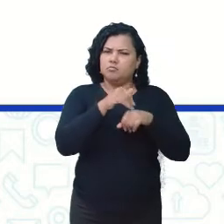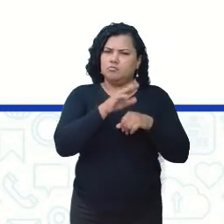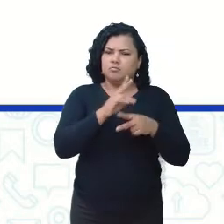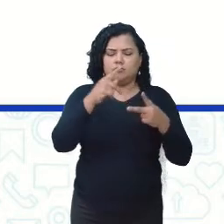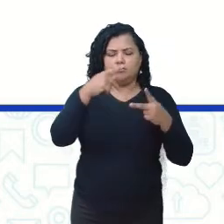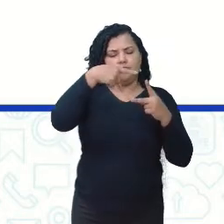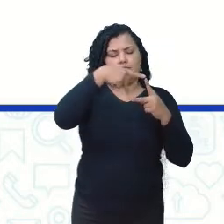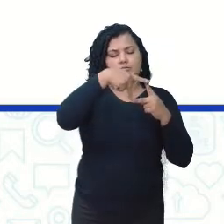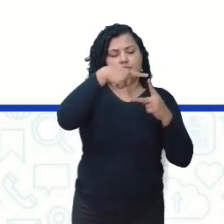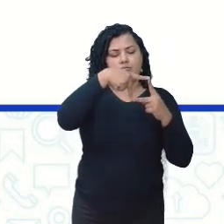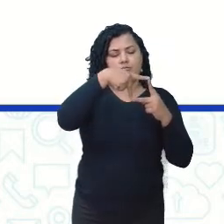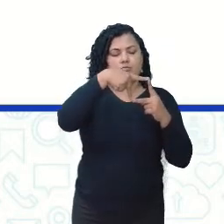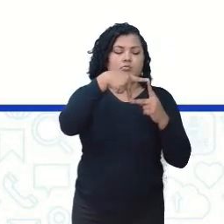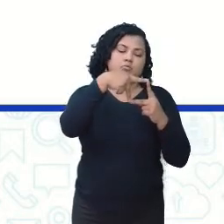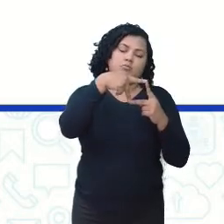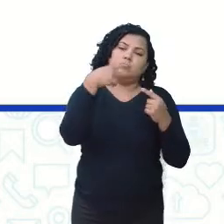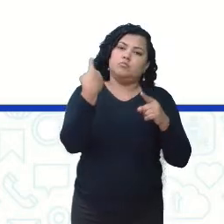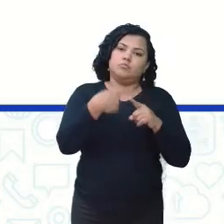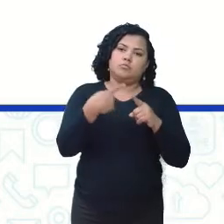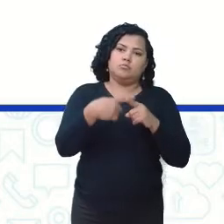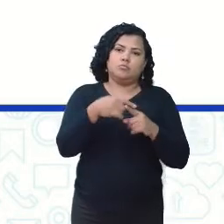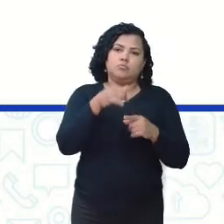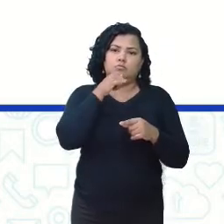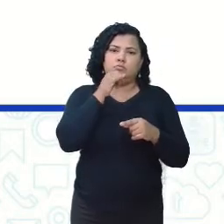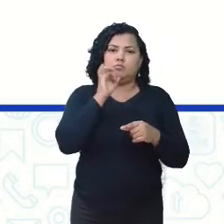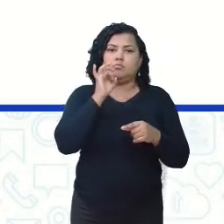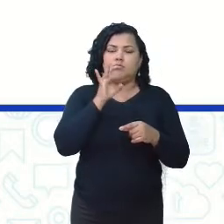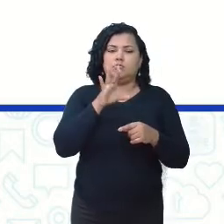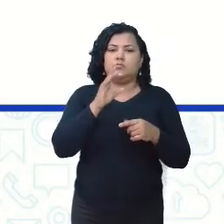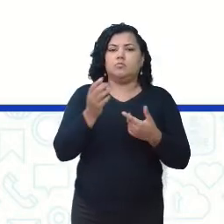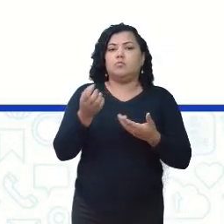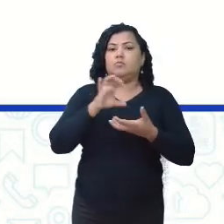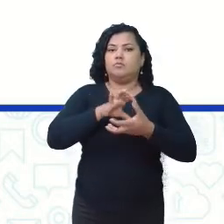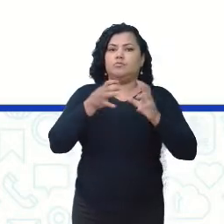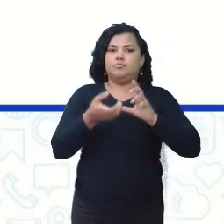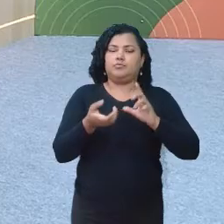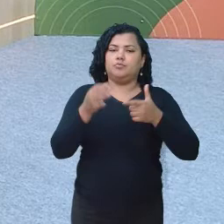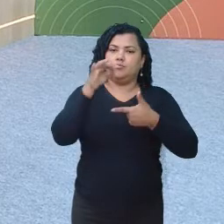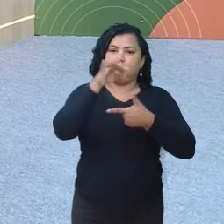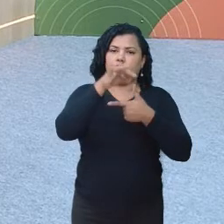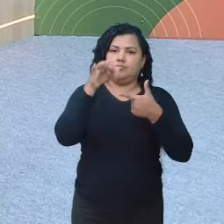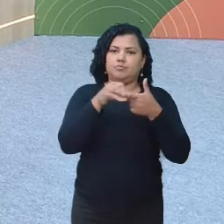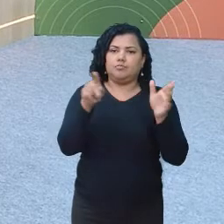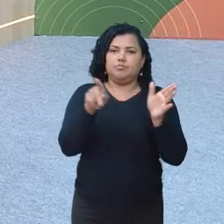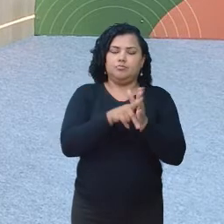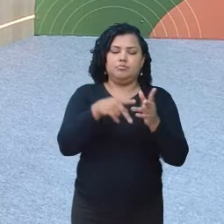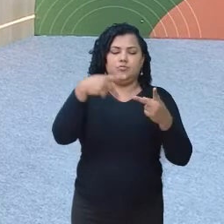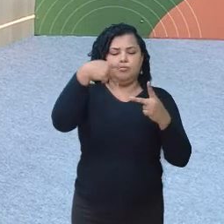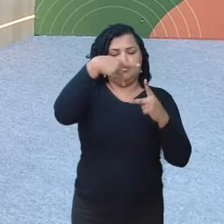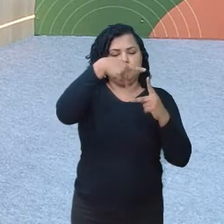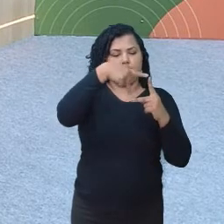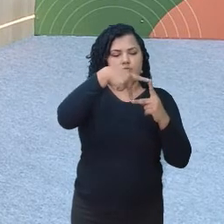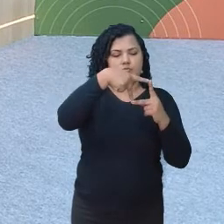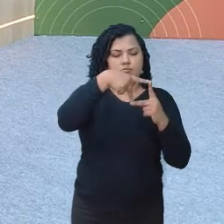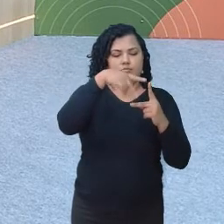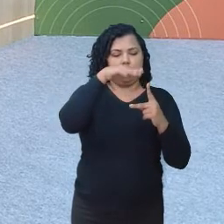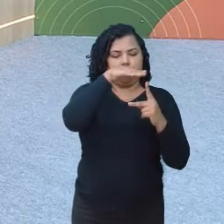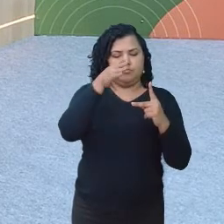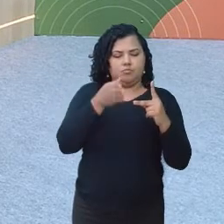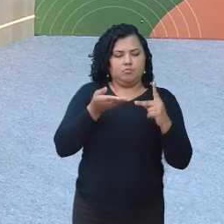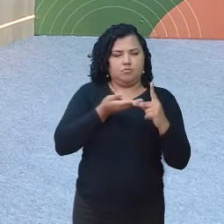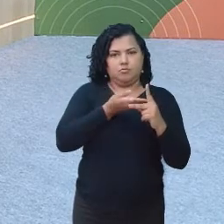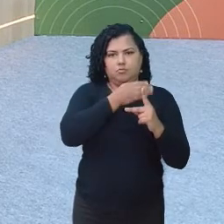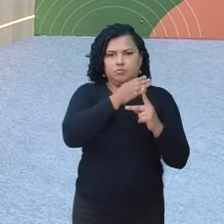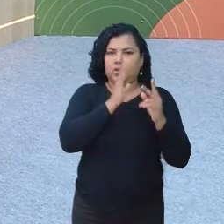aos quadrados, porque não é necessariamente a figura geométrica com 4 lados iguais. Isso não garante eu classificar